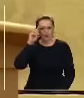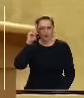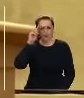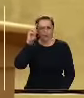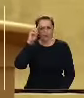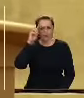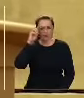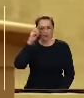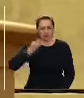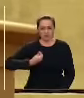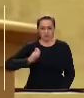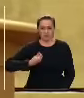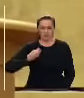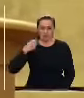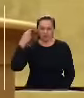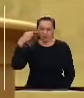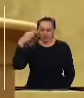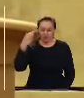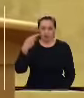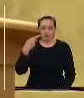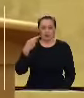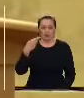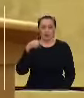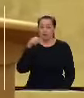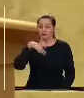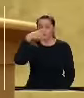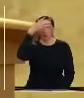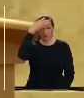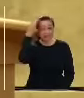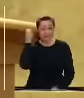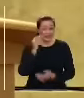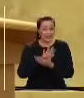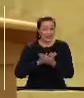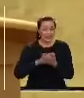continua dentro de você, e você não esquece, e aí você